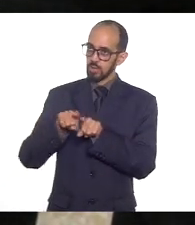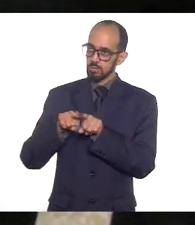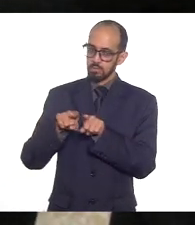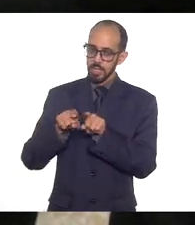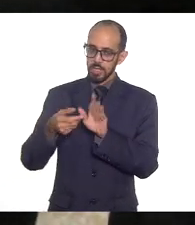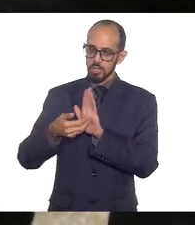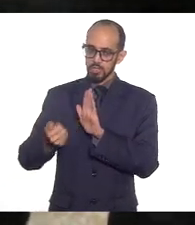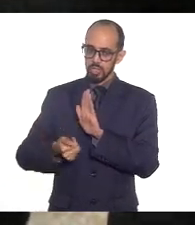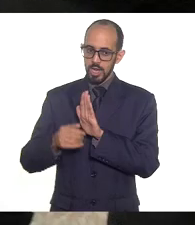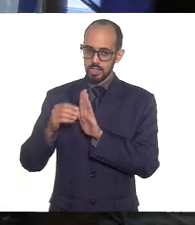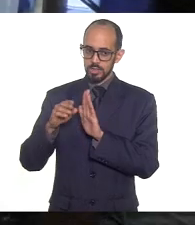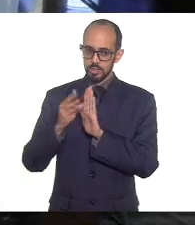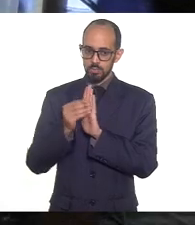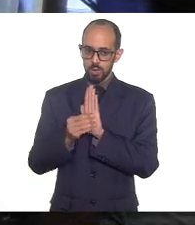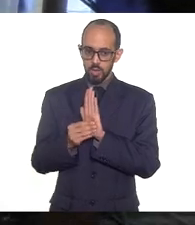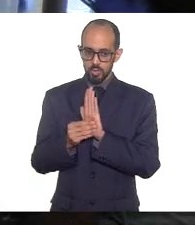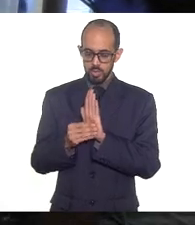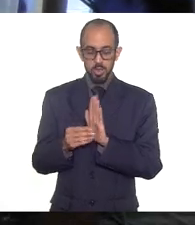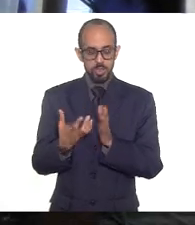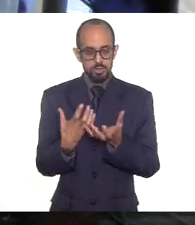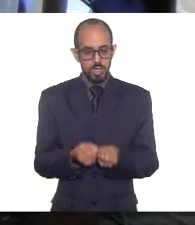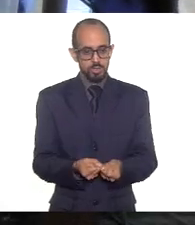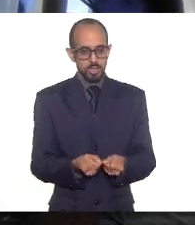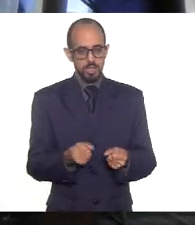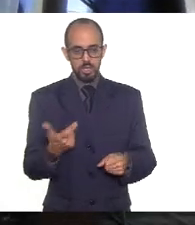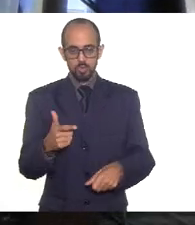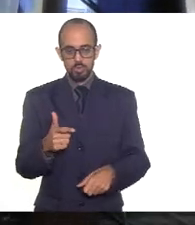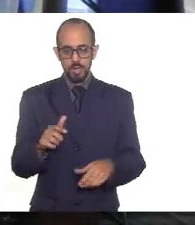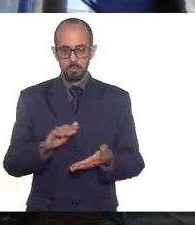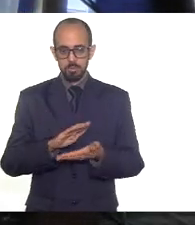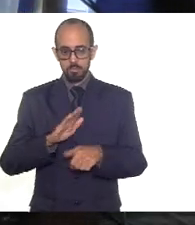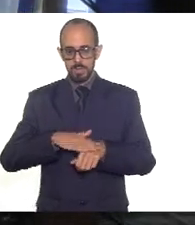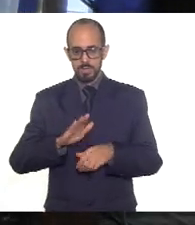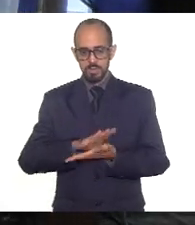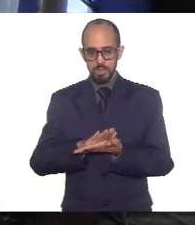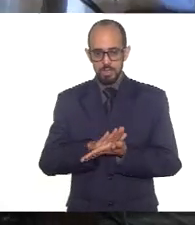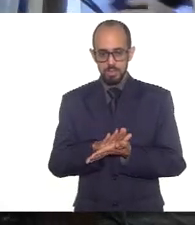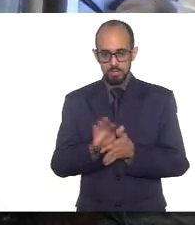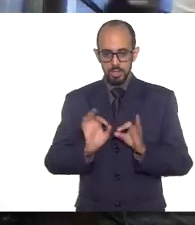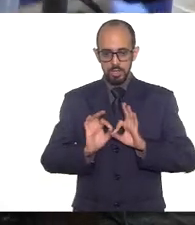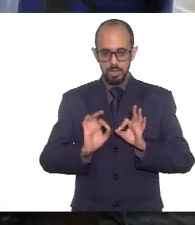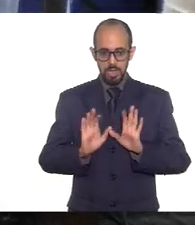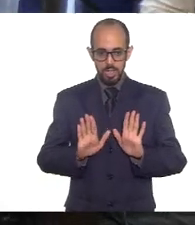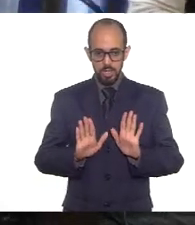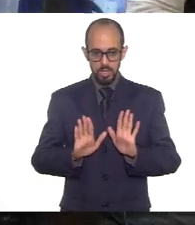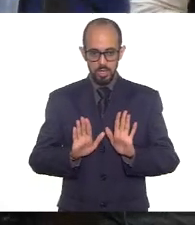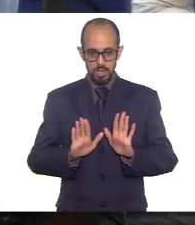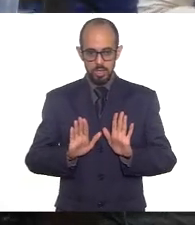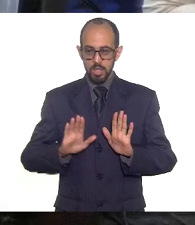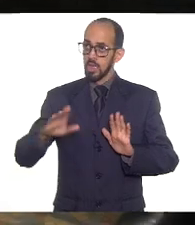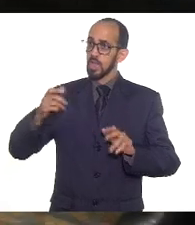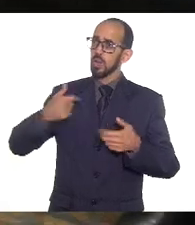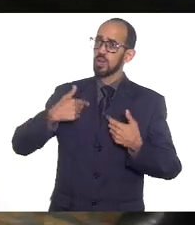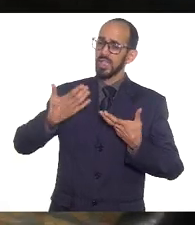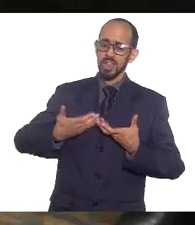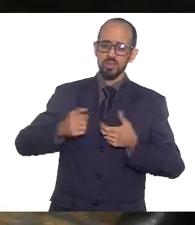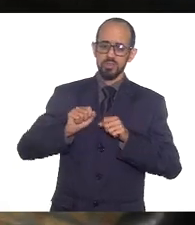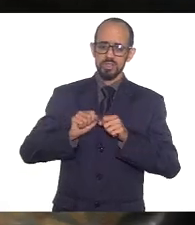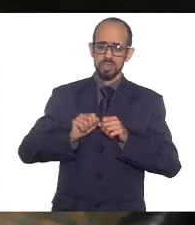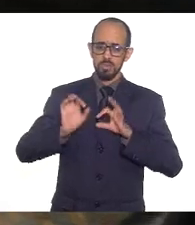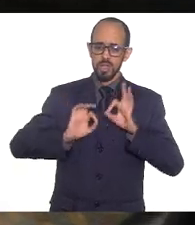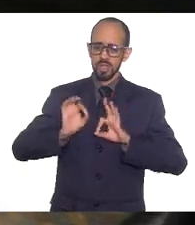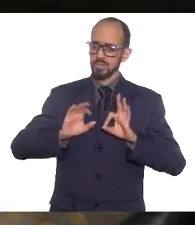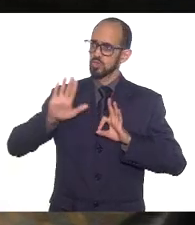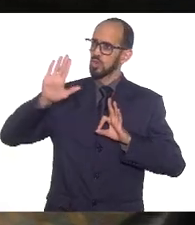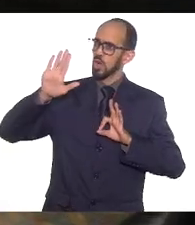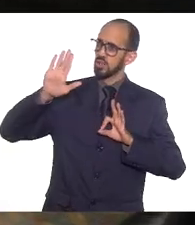pedido de retirada de pauta presidência defere pedido de vossa excelência nada mais a tratar na pressão eu queria fazer uma questão de